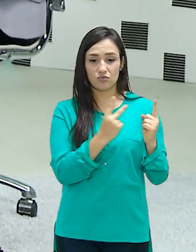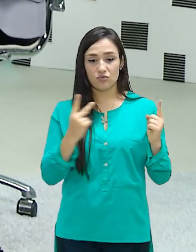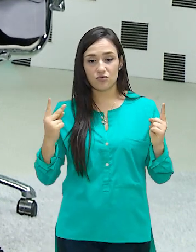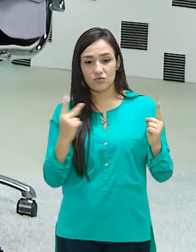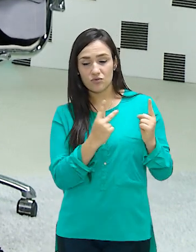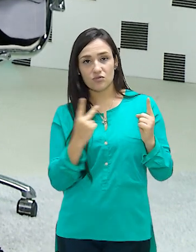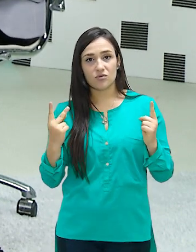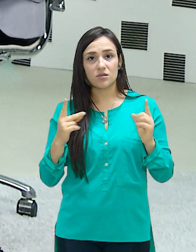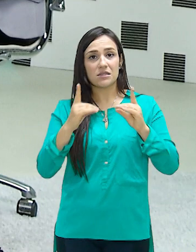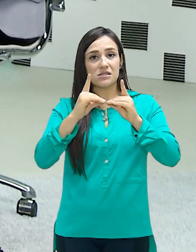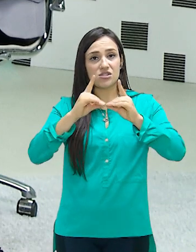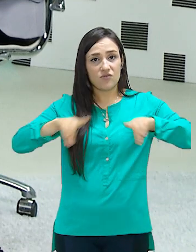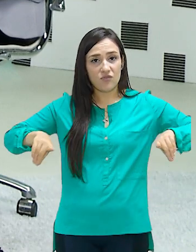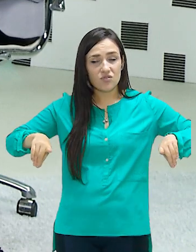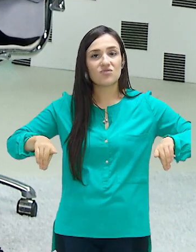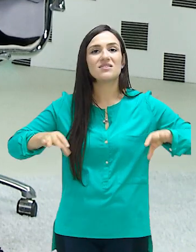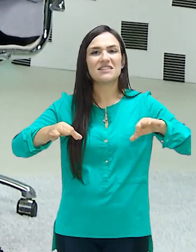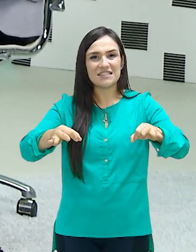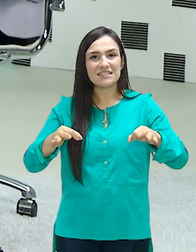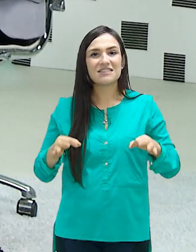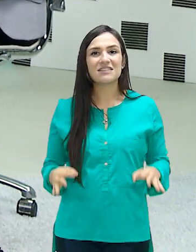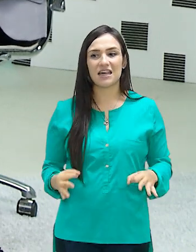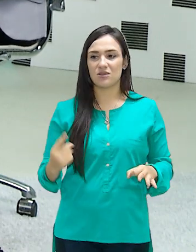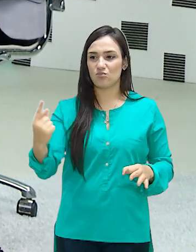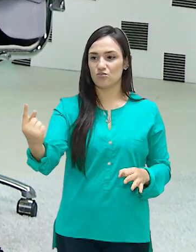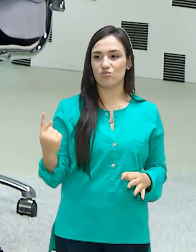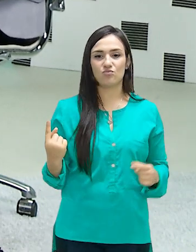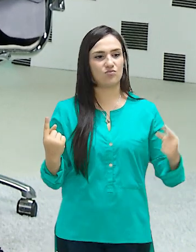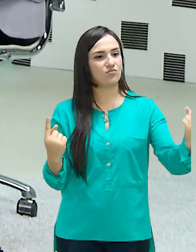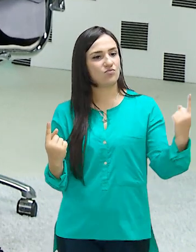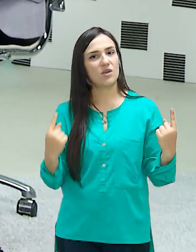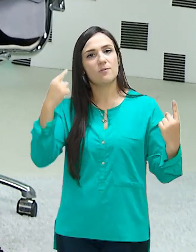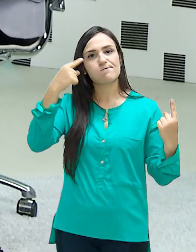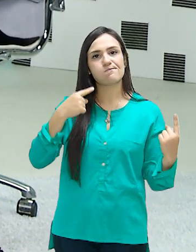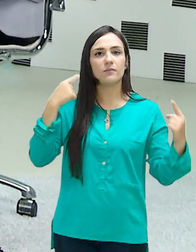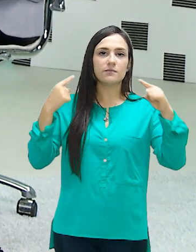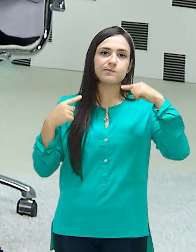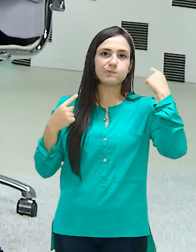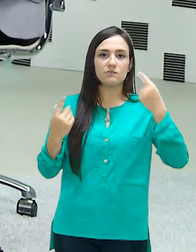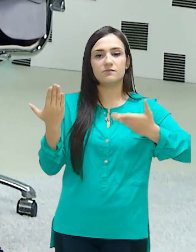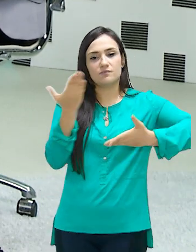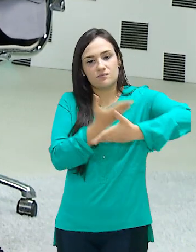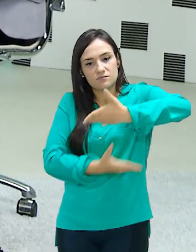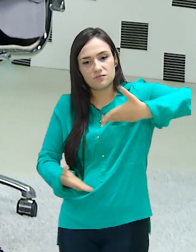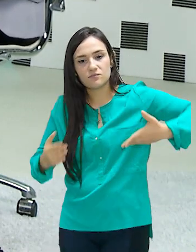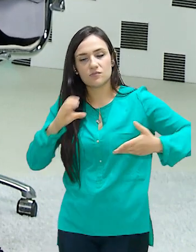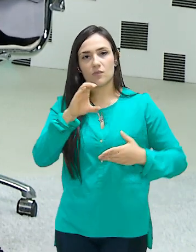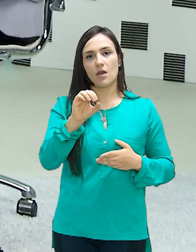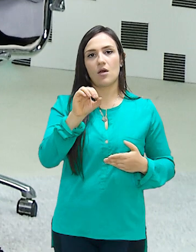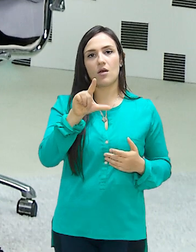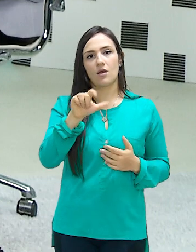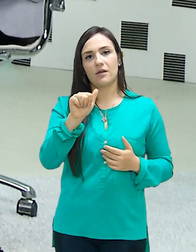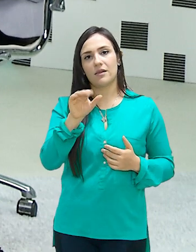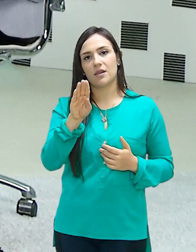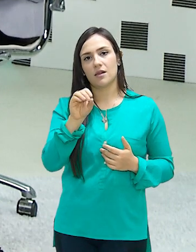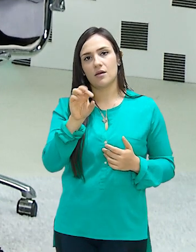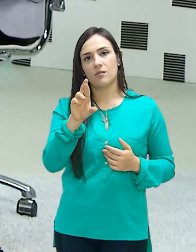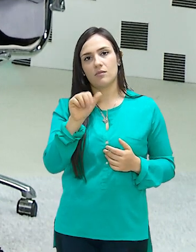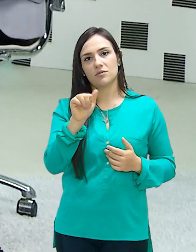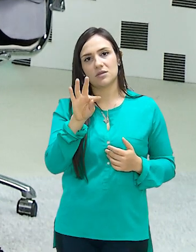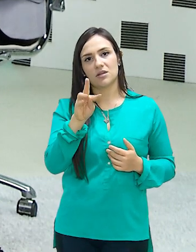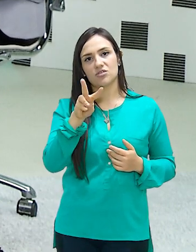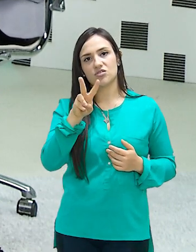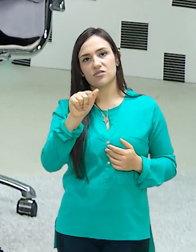essa dissolução dessa união, através das práticas colaborativas, através de uma mediação, através de